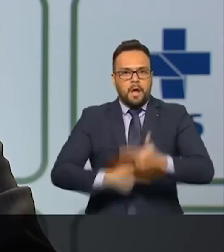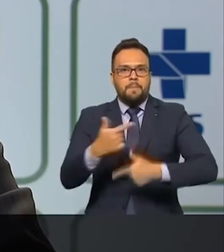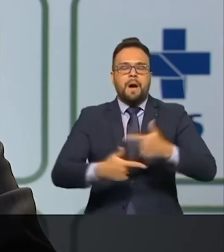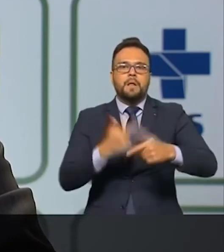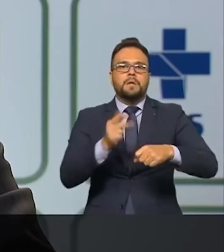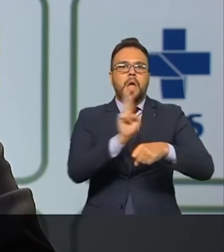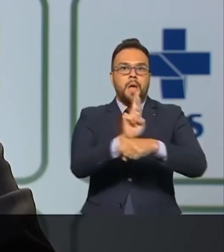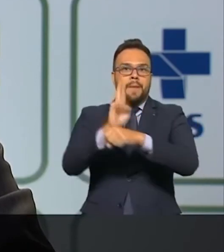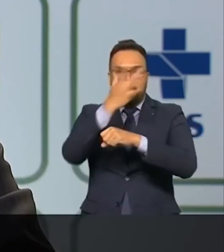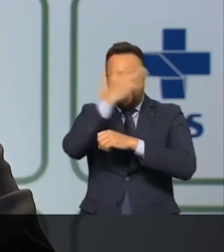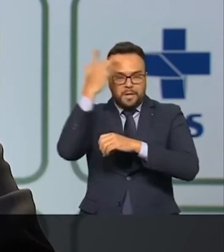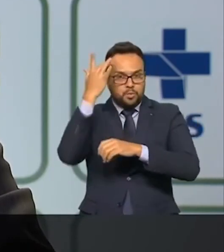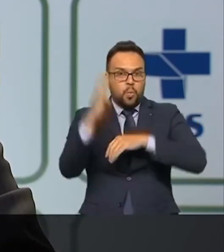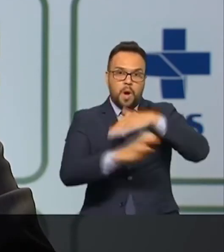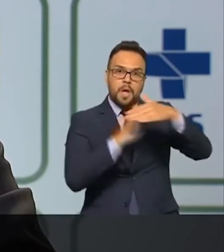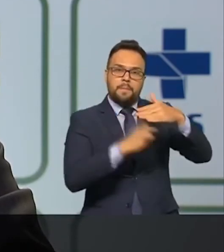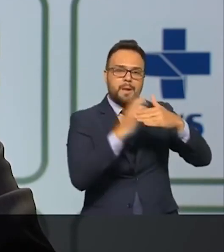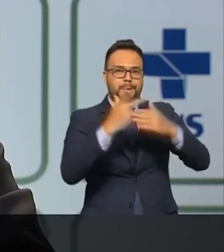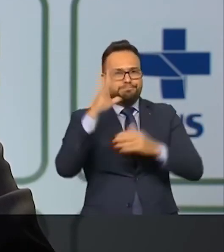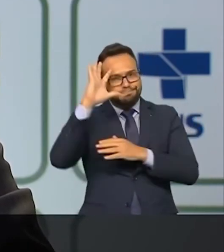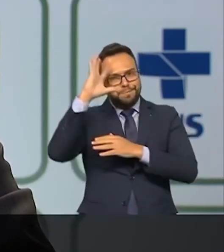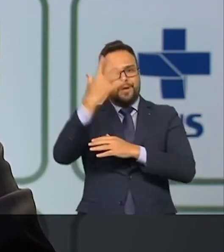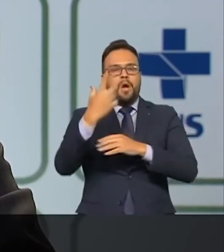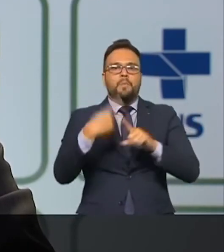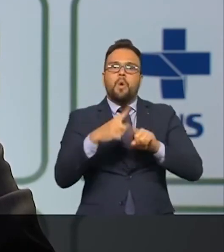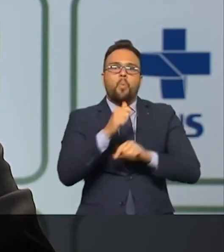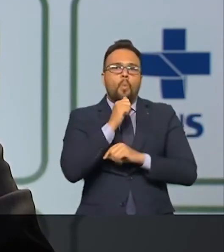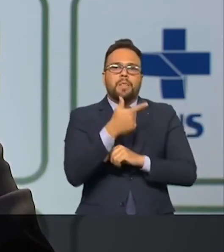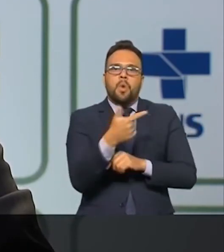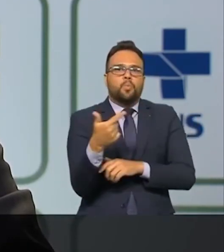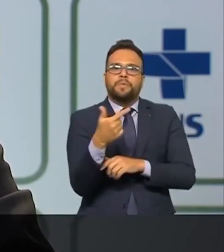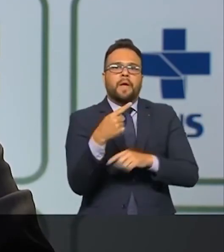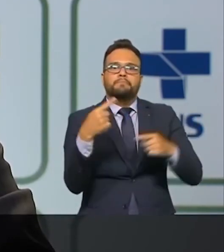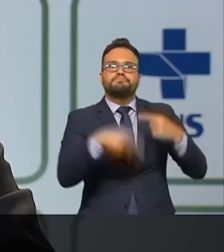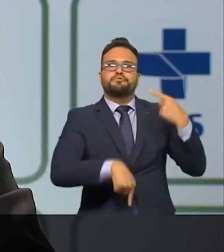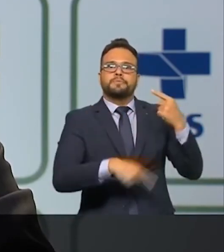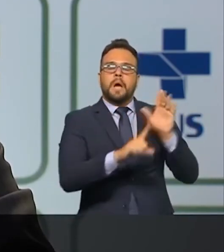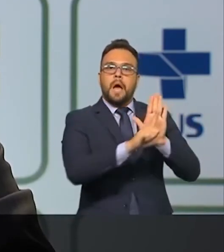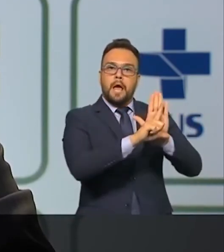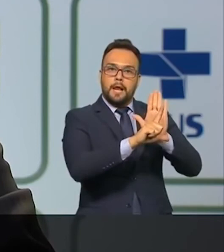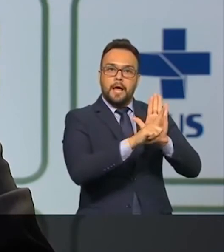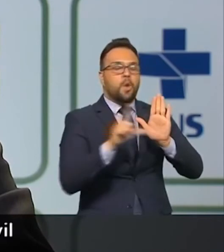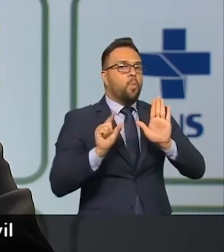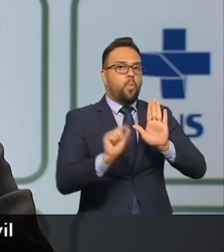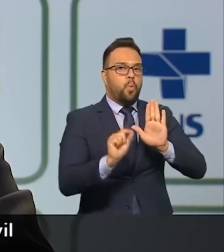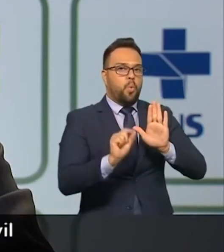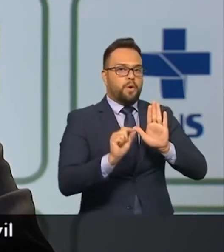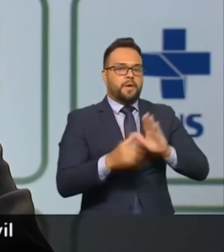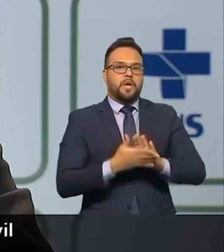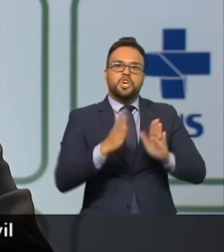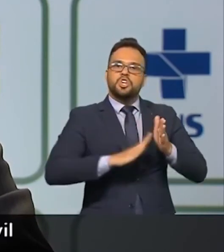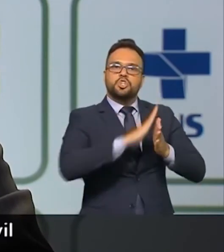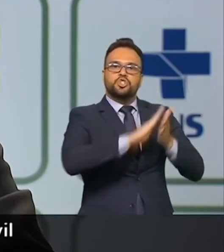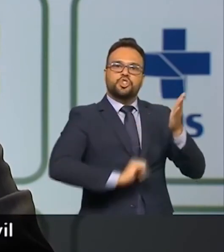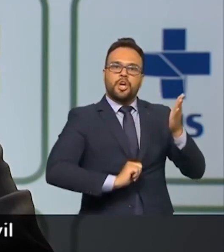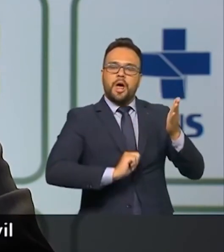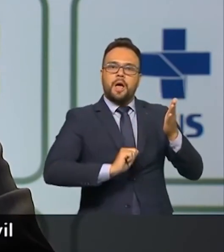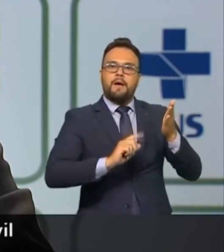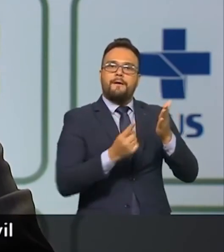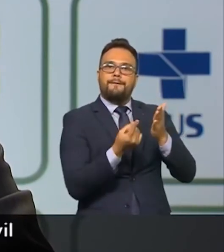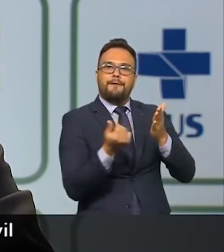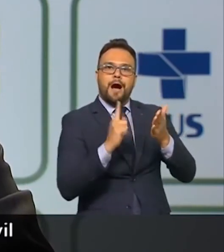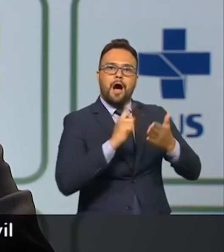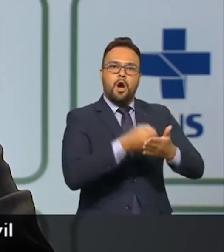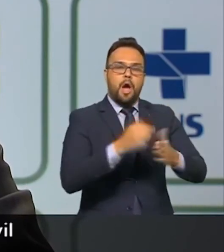para resolver as imposições que não encontram amparo na legislação brasileira, dentre elas a isenção total e permanente